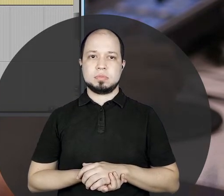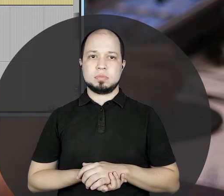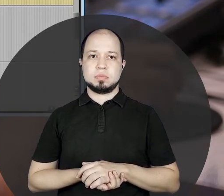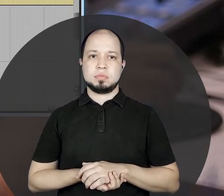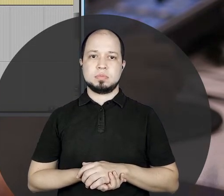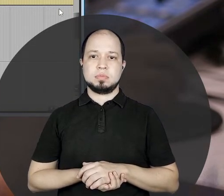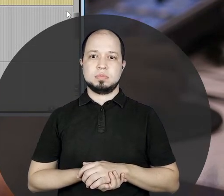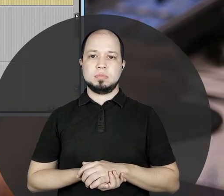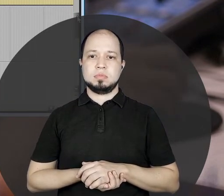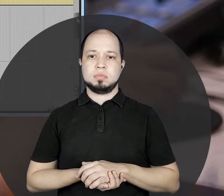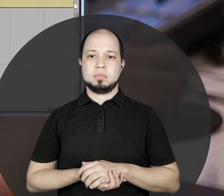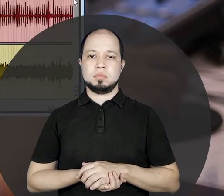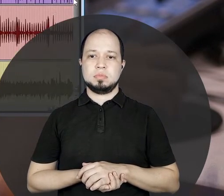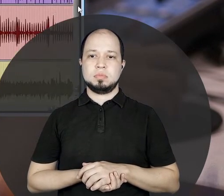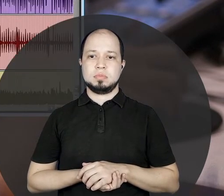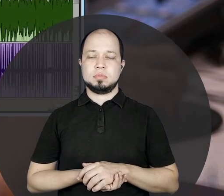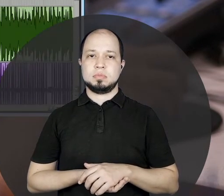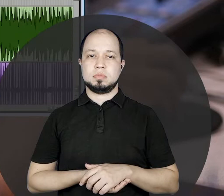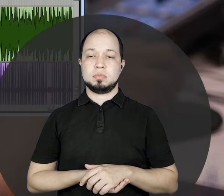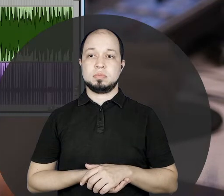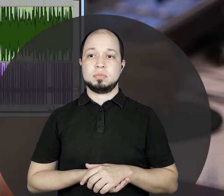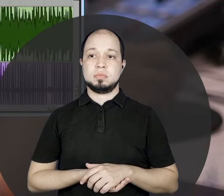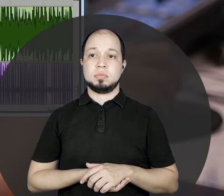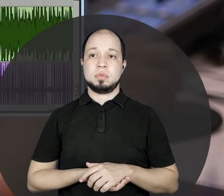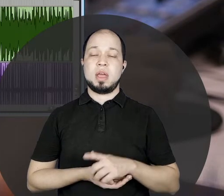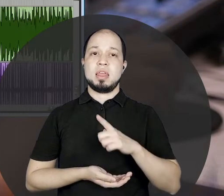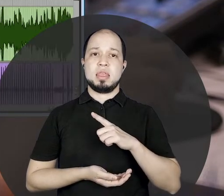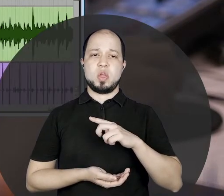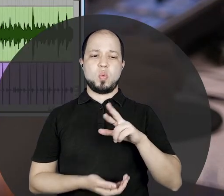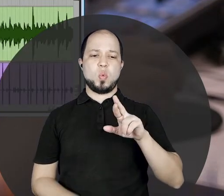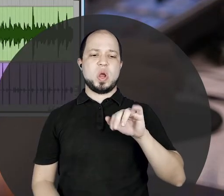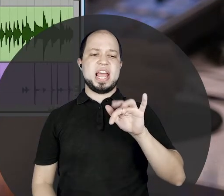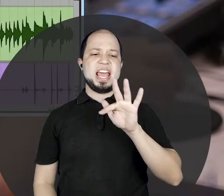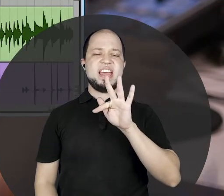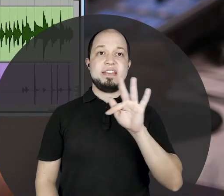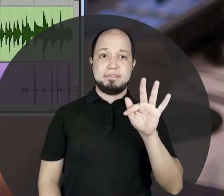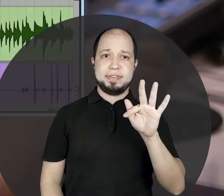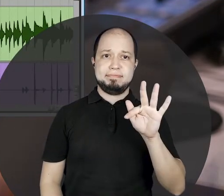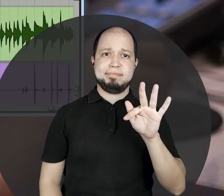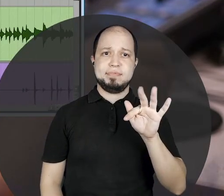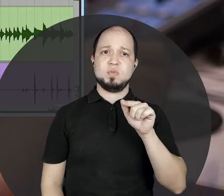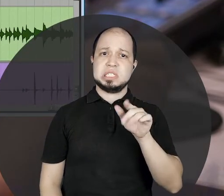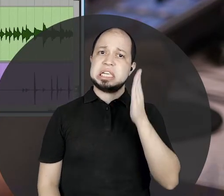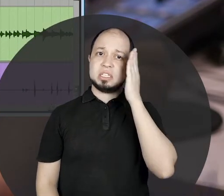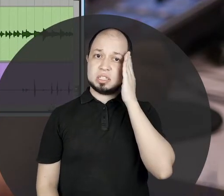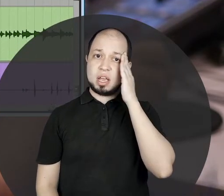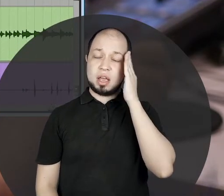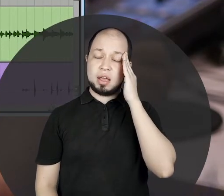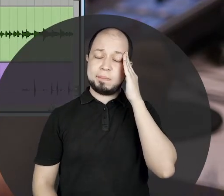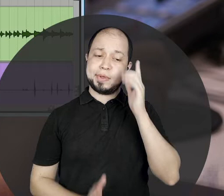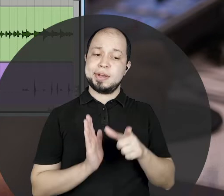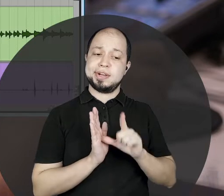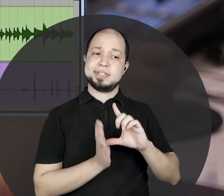no espaço sideral. É isso aqui, esse riffzinho aqui. Como vocês sabem, essa aqui